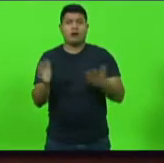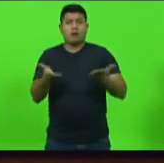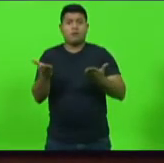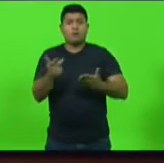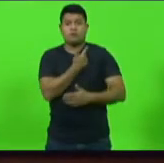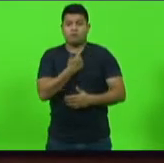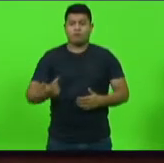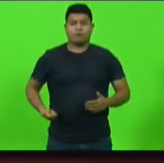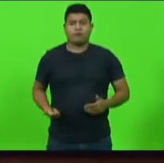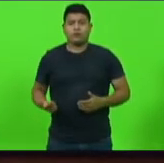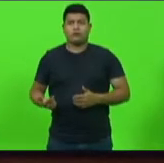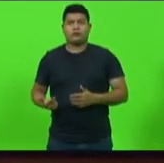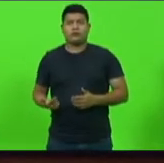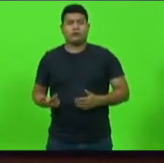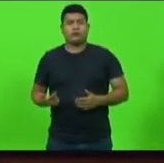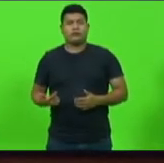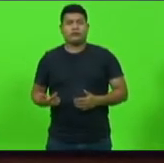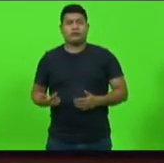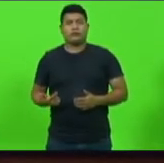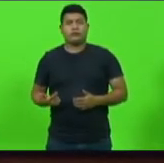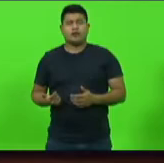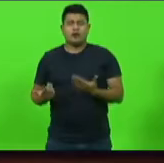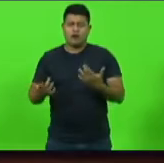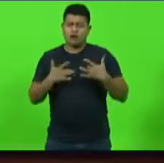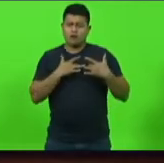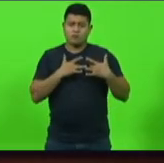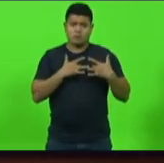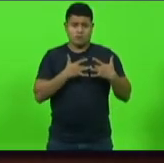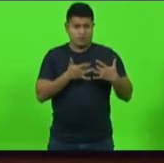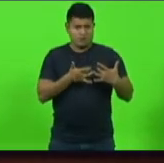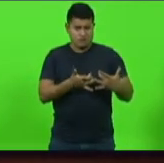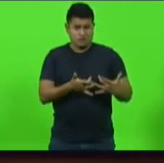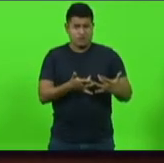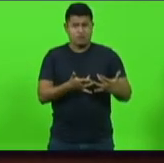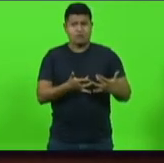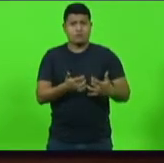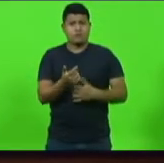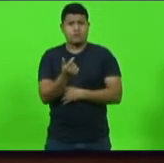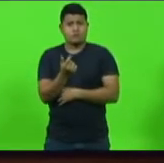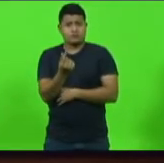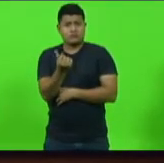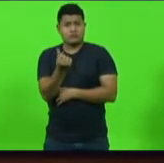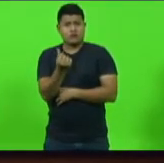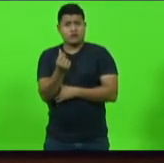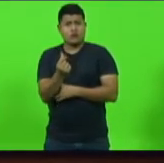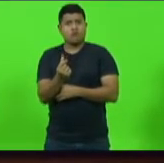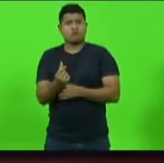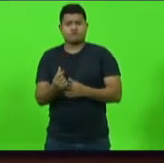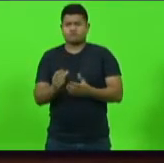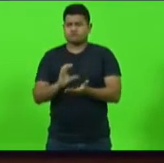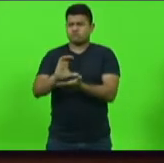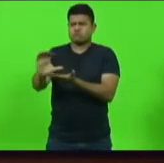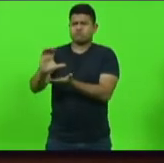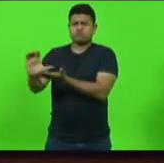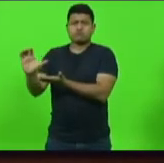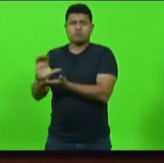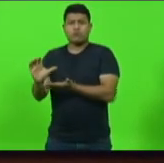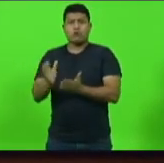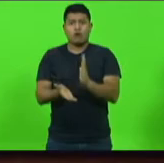vem com um mar de bondades, com um monte de dinheiro distribuindo,